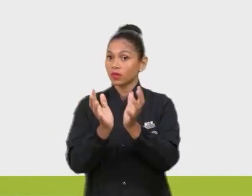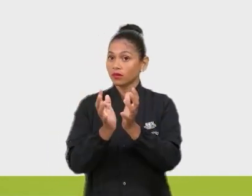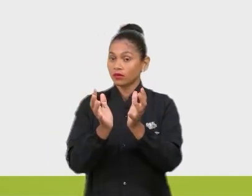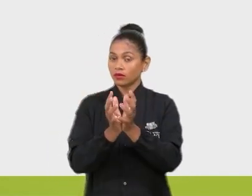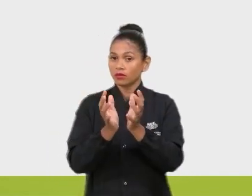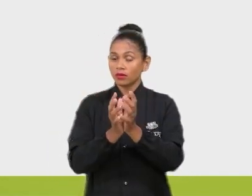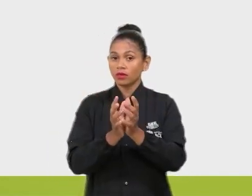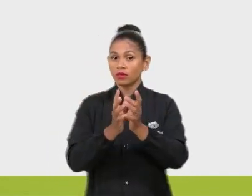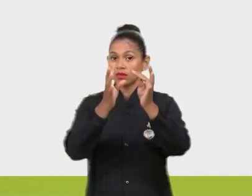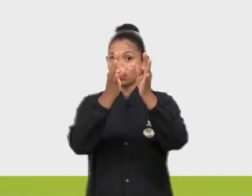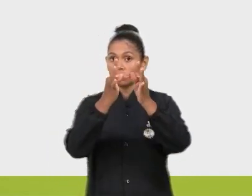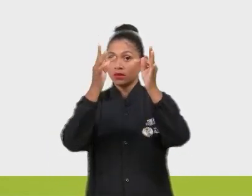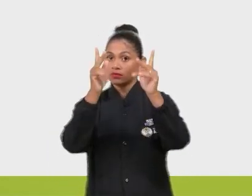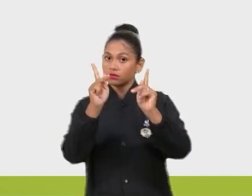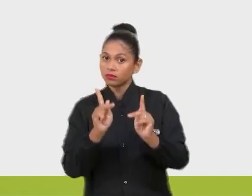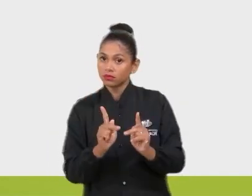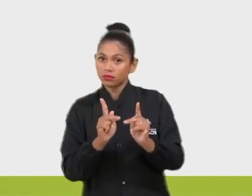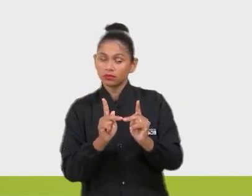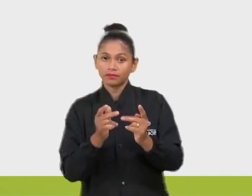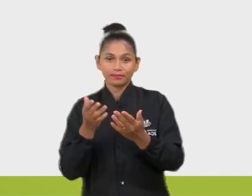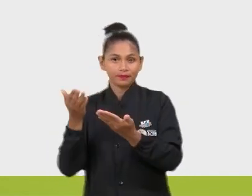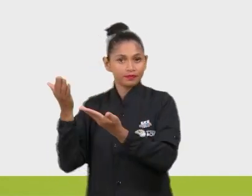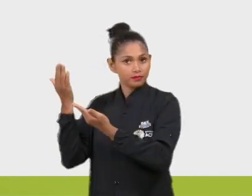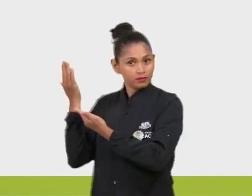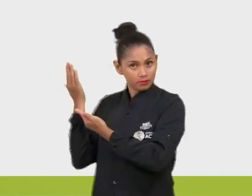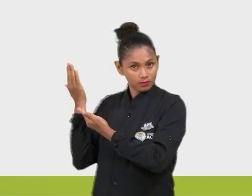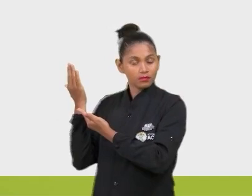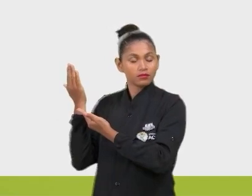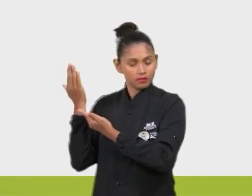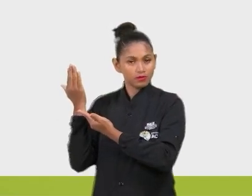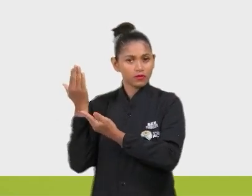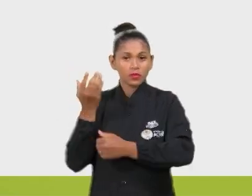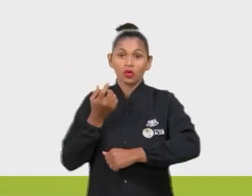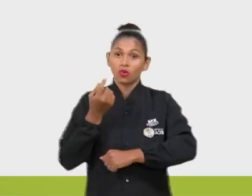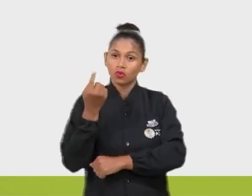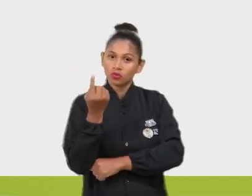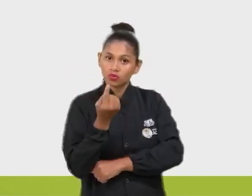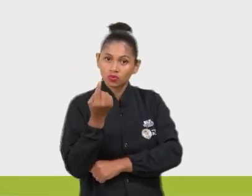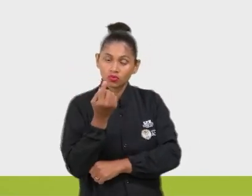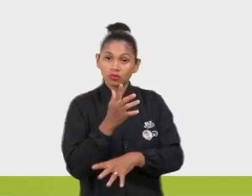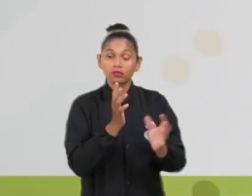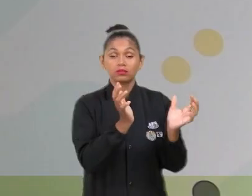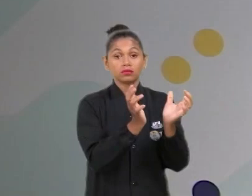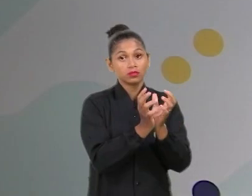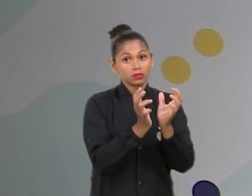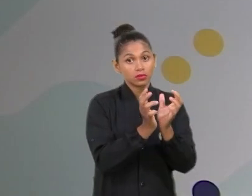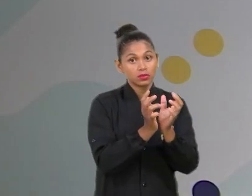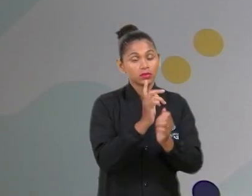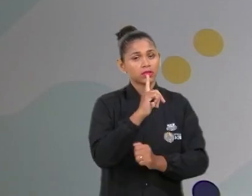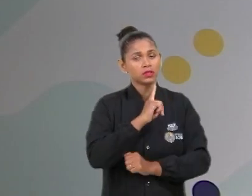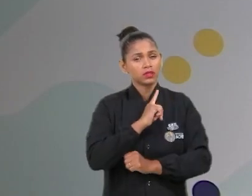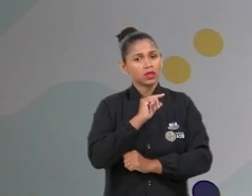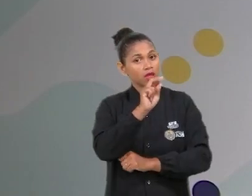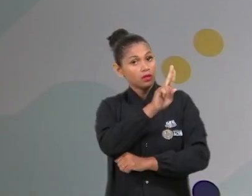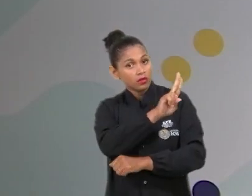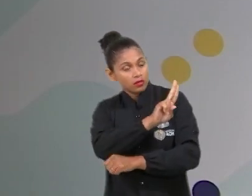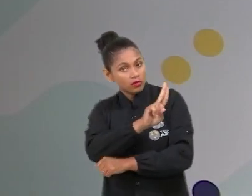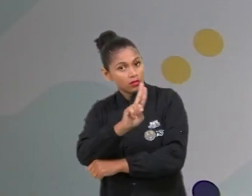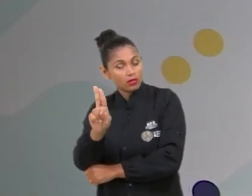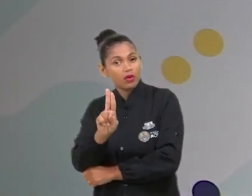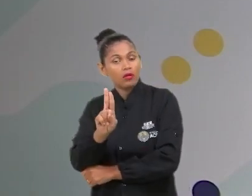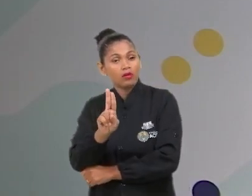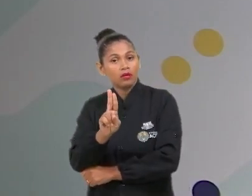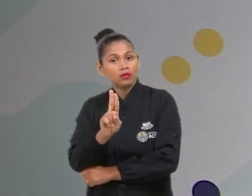tabela periódica. Mais uma vez, os únicos grupos que vão possuir nomes na tabela